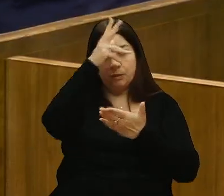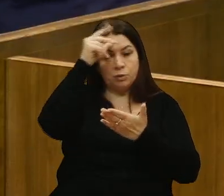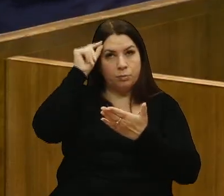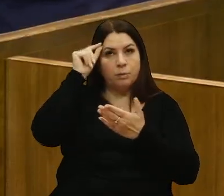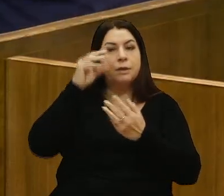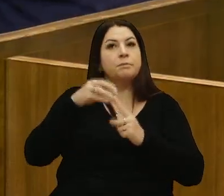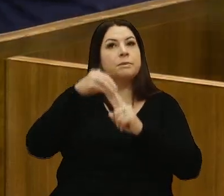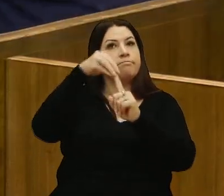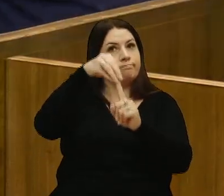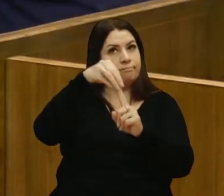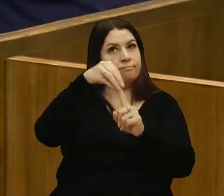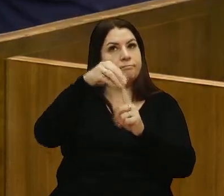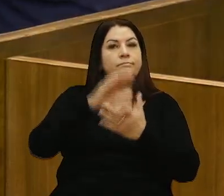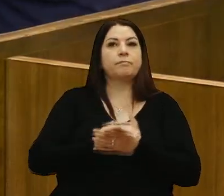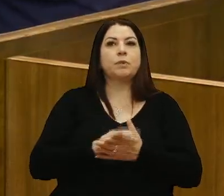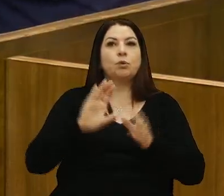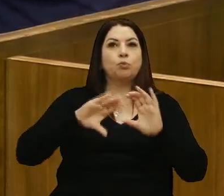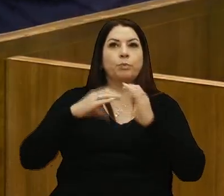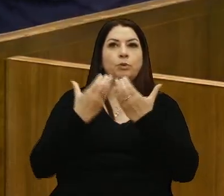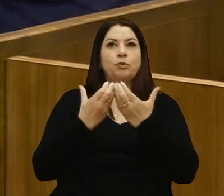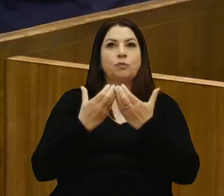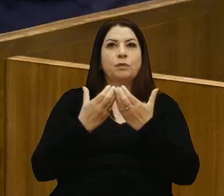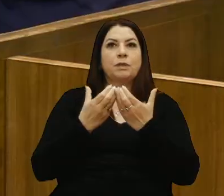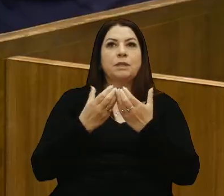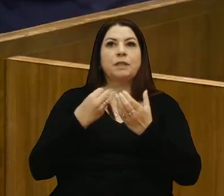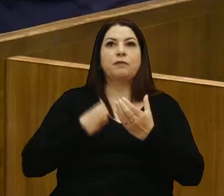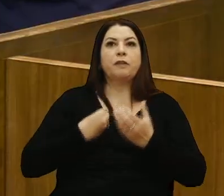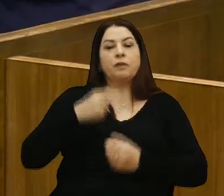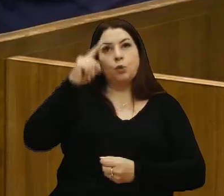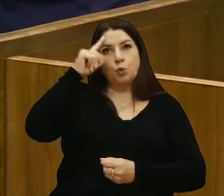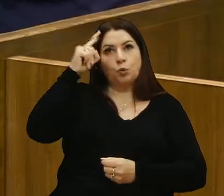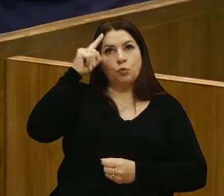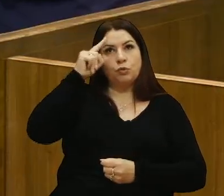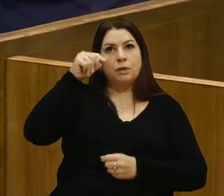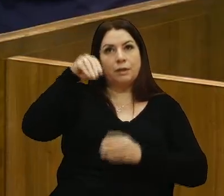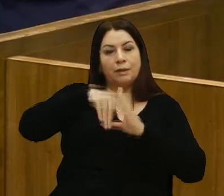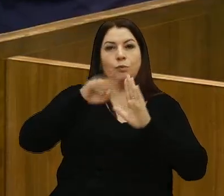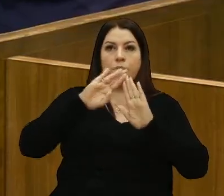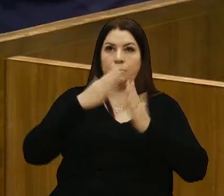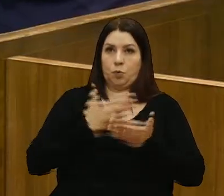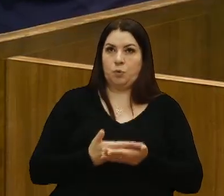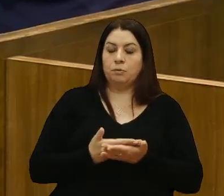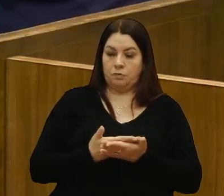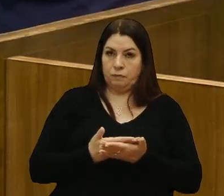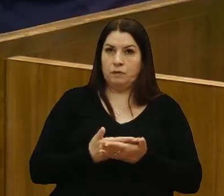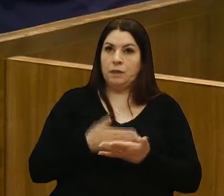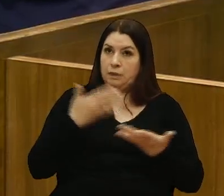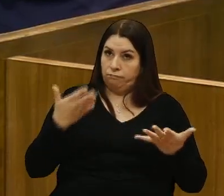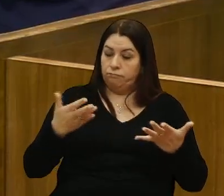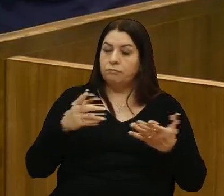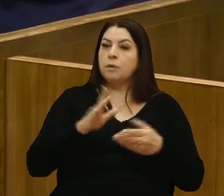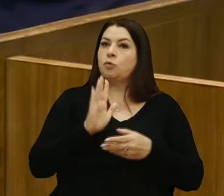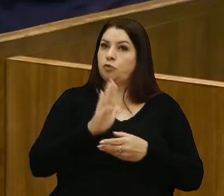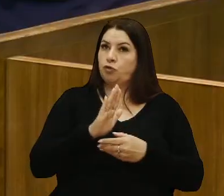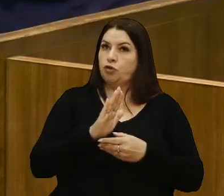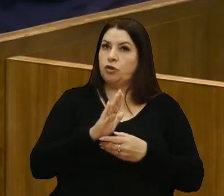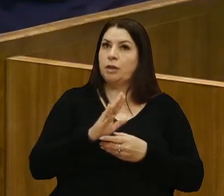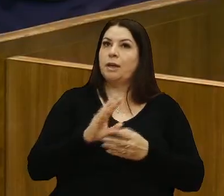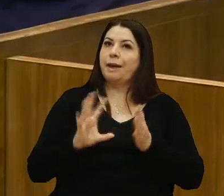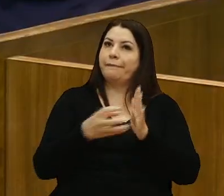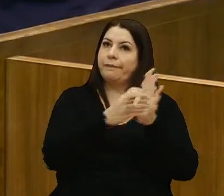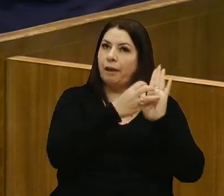e, principalmente, da comunidade que vive o dia a dia da escola. Tá? Então, a gente já levantou